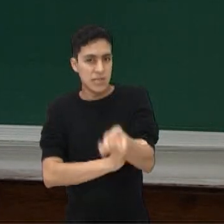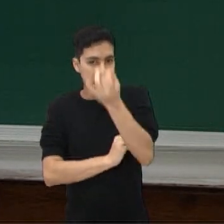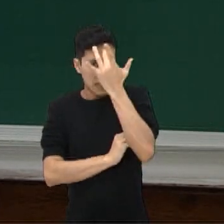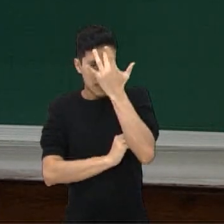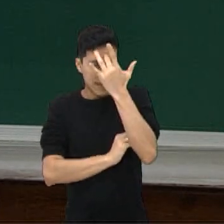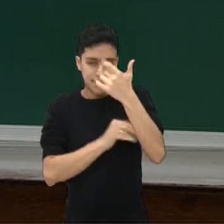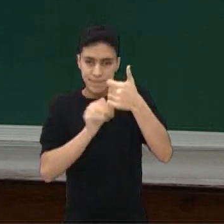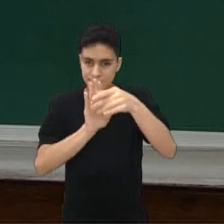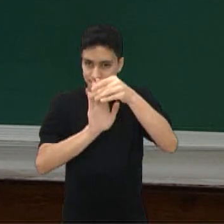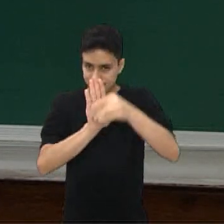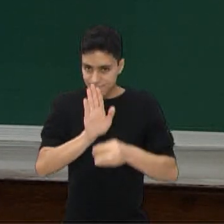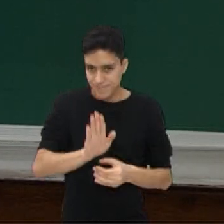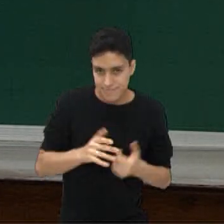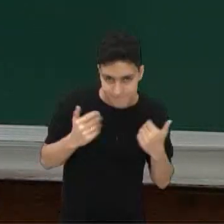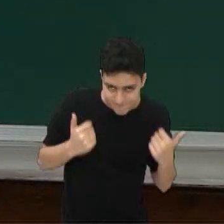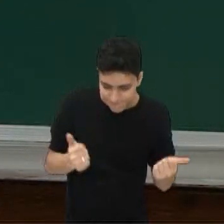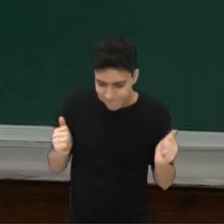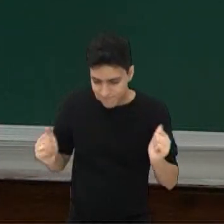Bem importante.